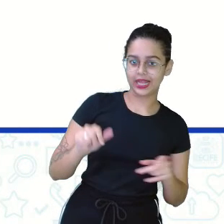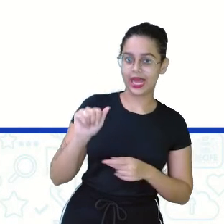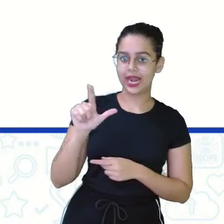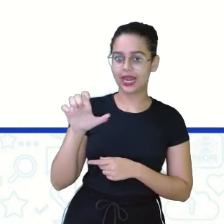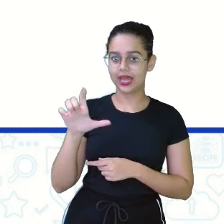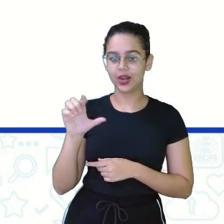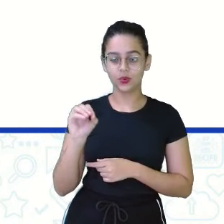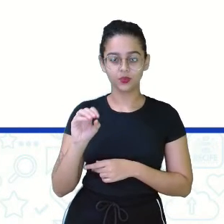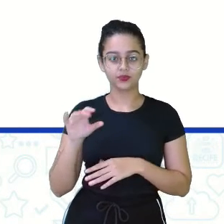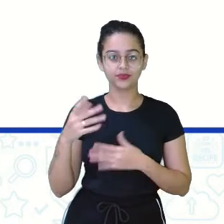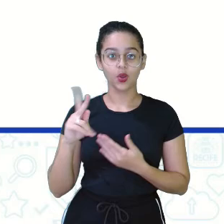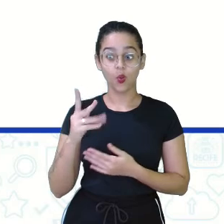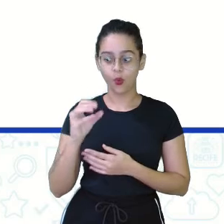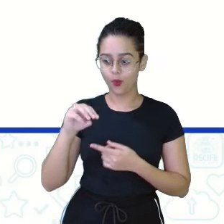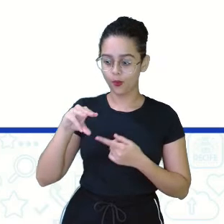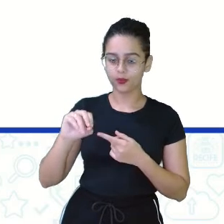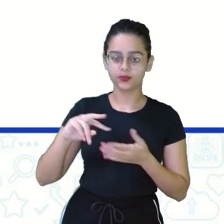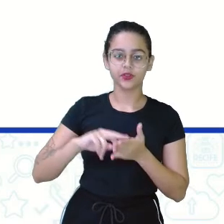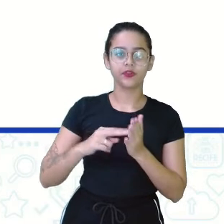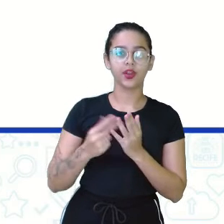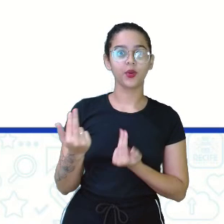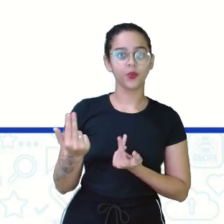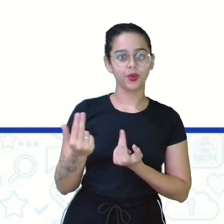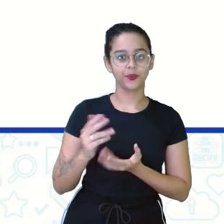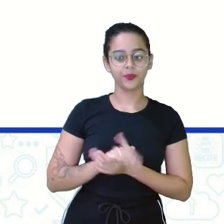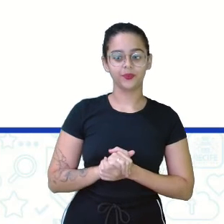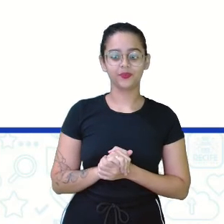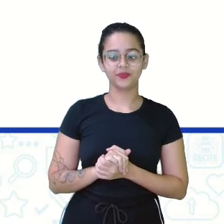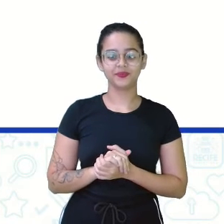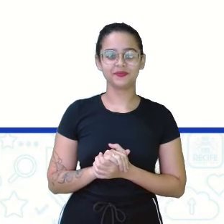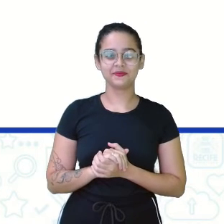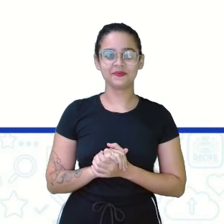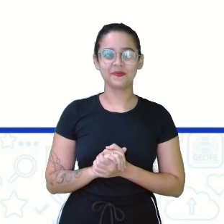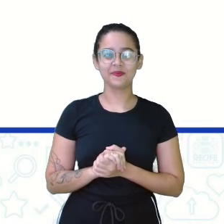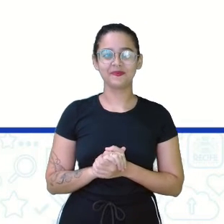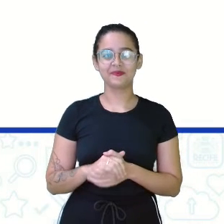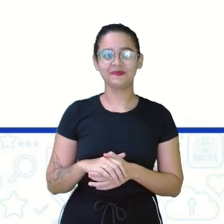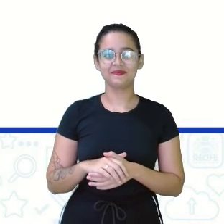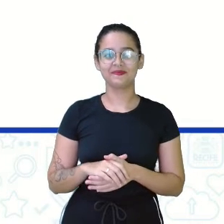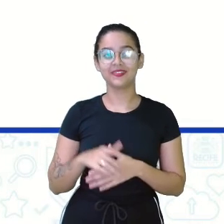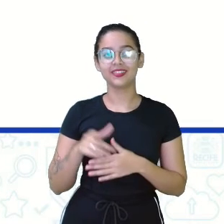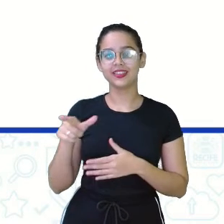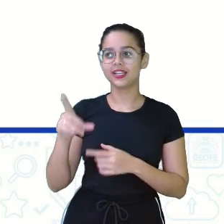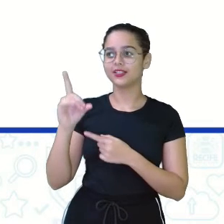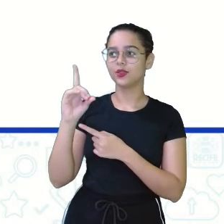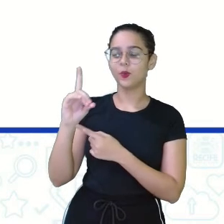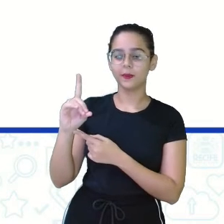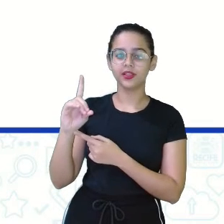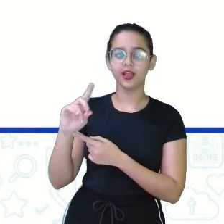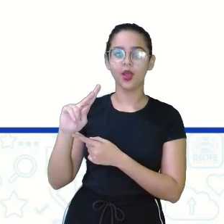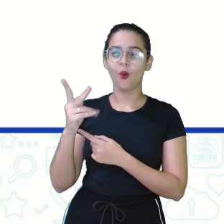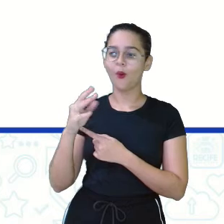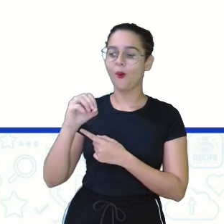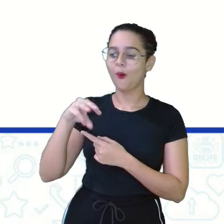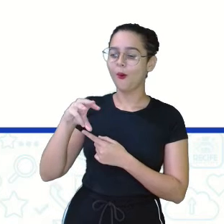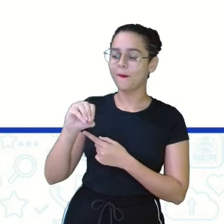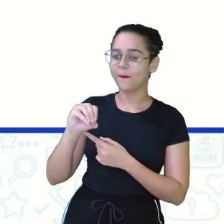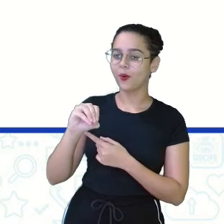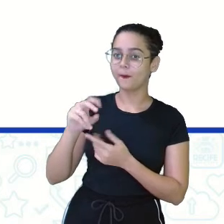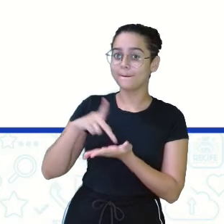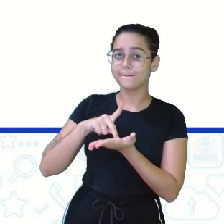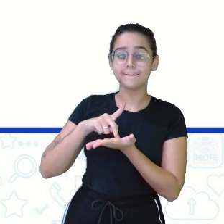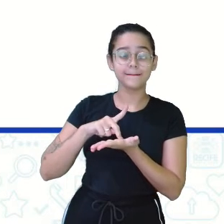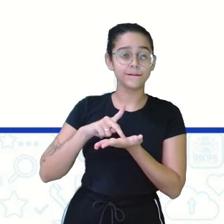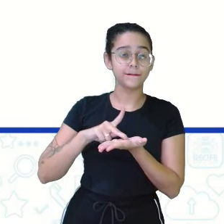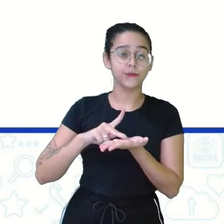homozigoto, homo, igual, né? Beleza, então, ó, esse dominante homozigoto